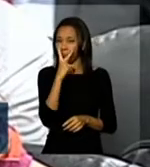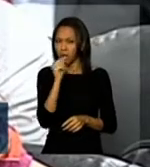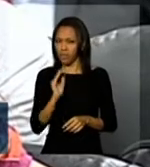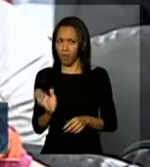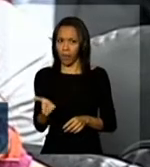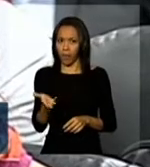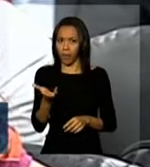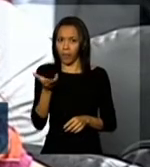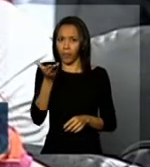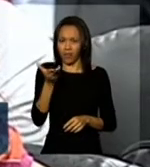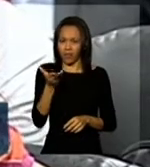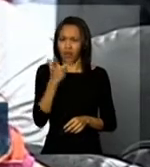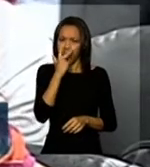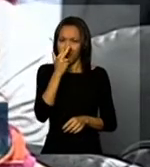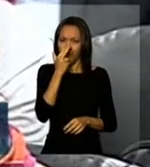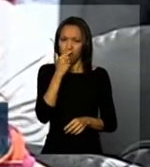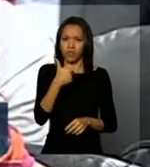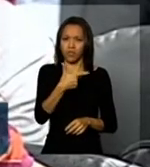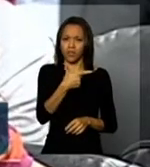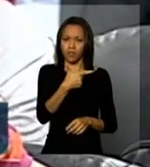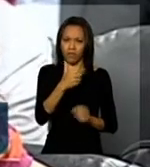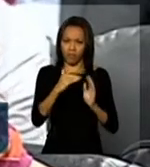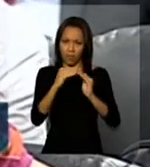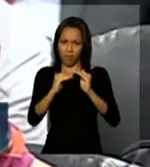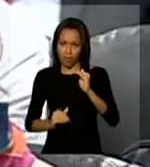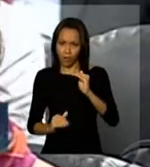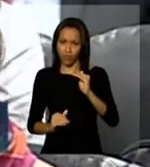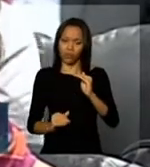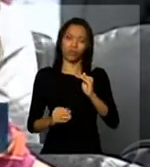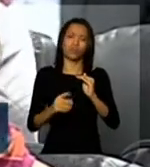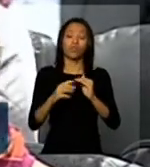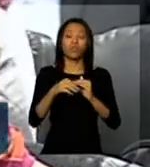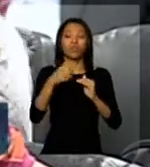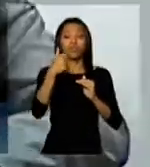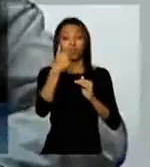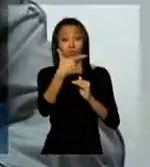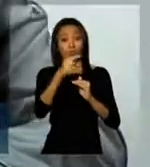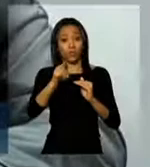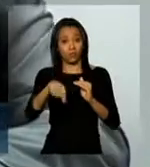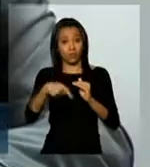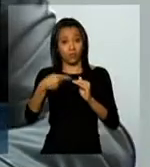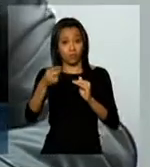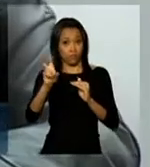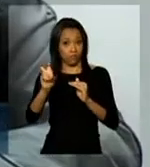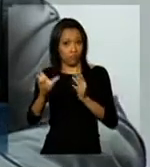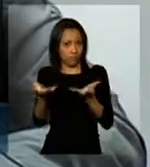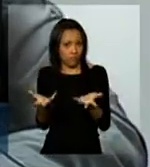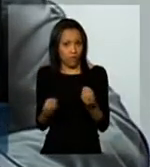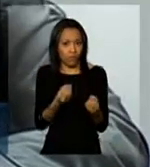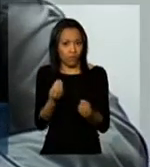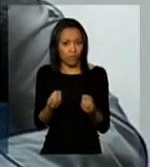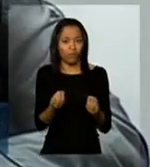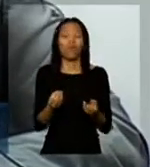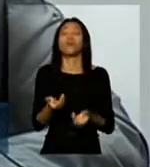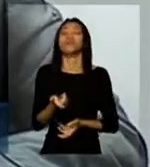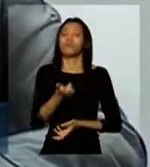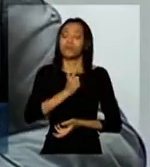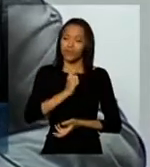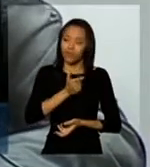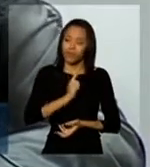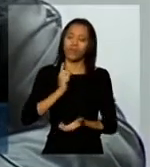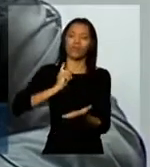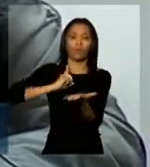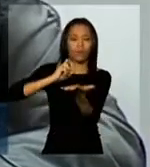os 2003 vai ficar abaixo de 2,5, então, é isso? Olha, eu queria dizer claramente que há, sim, um comprometimento